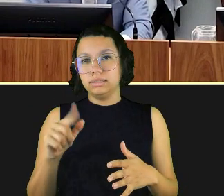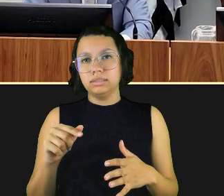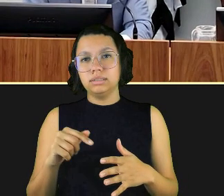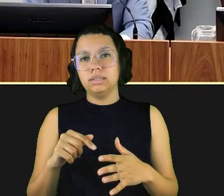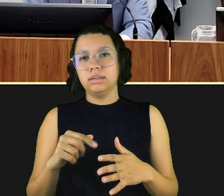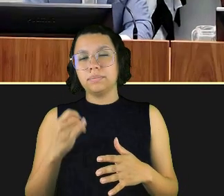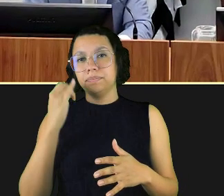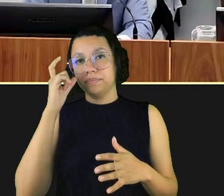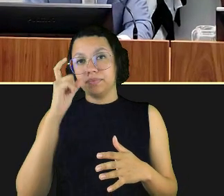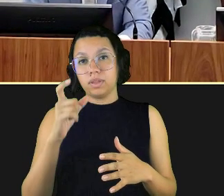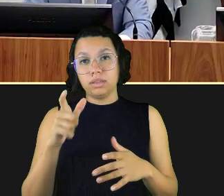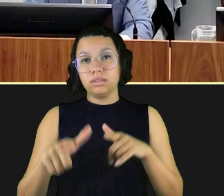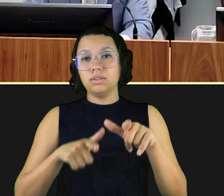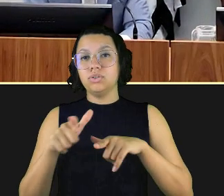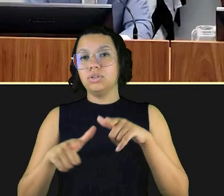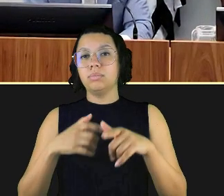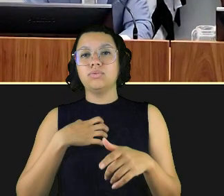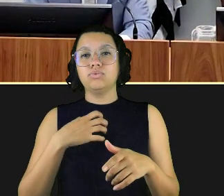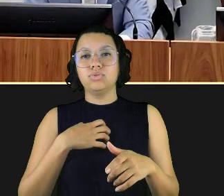unívoca, tá?